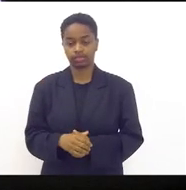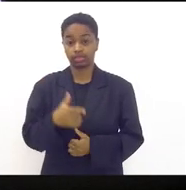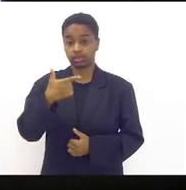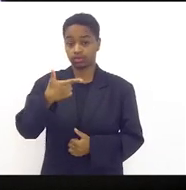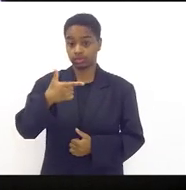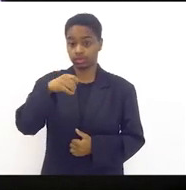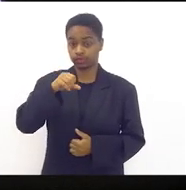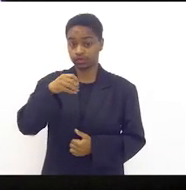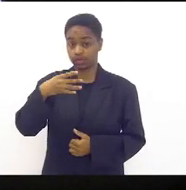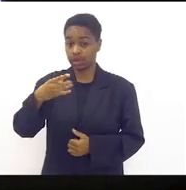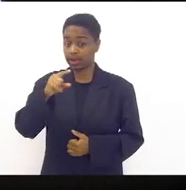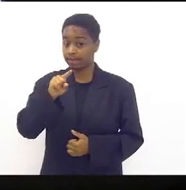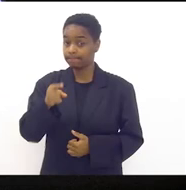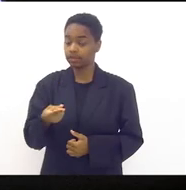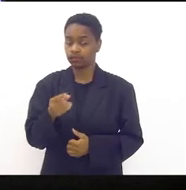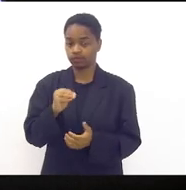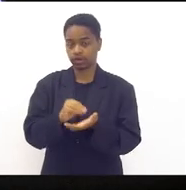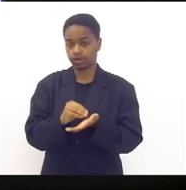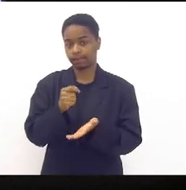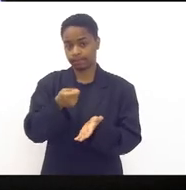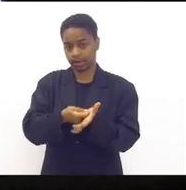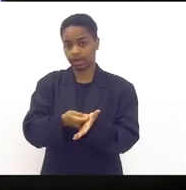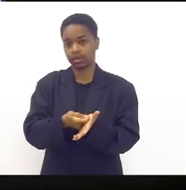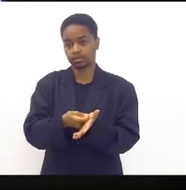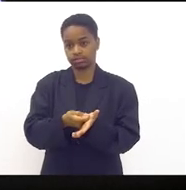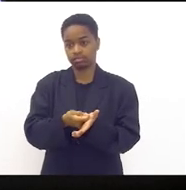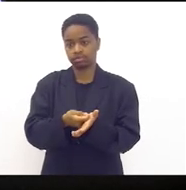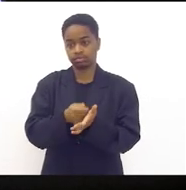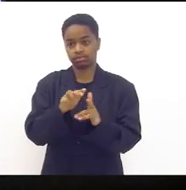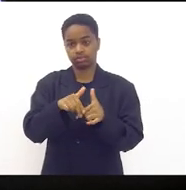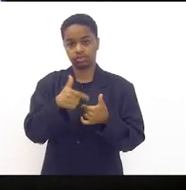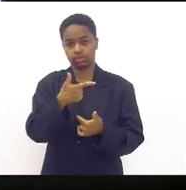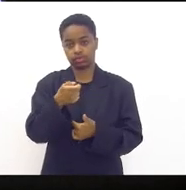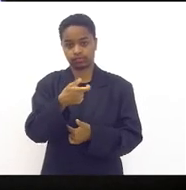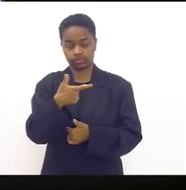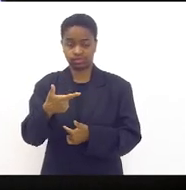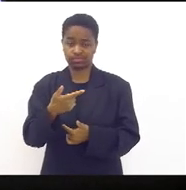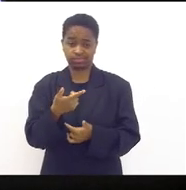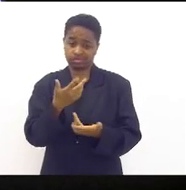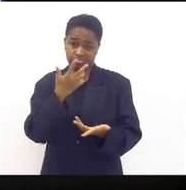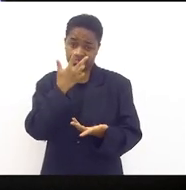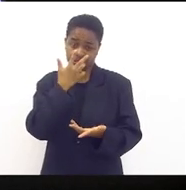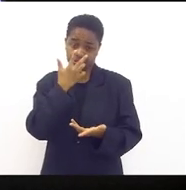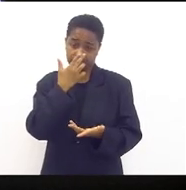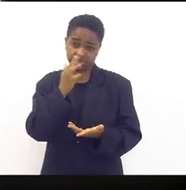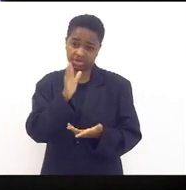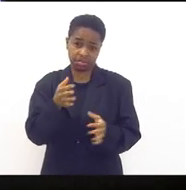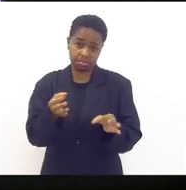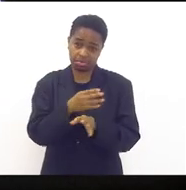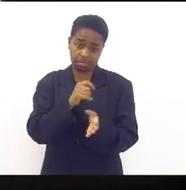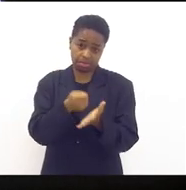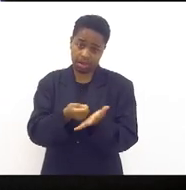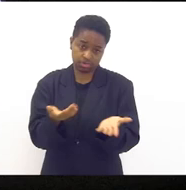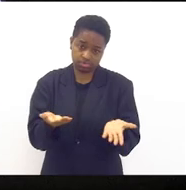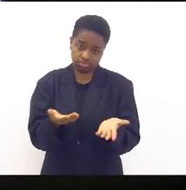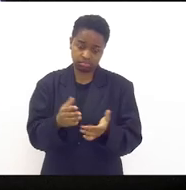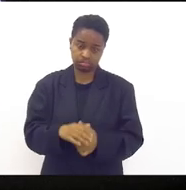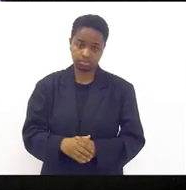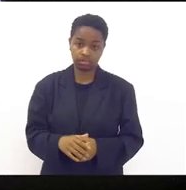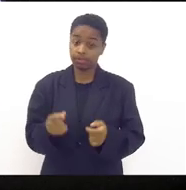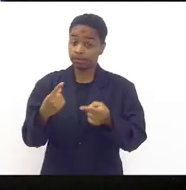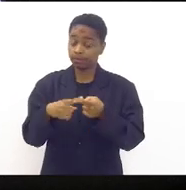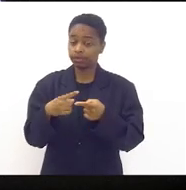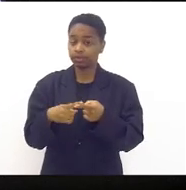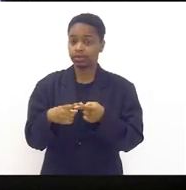294 ainda é o restante de 2022 e o resto praticamente a gente já nada. Tá, praticamente paga. Então, ou seja, é um esforço, todo o resto, todo, no